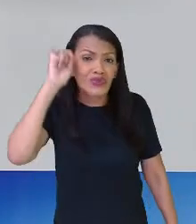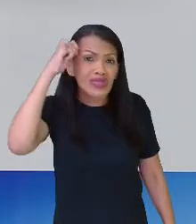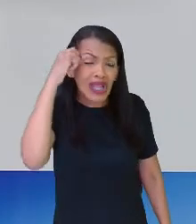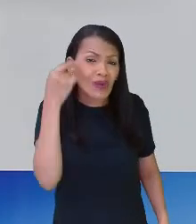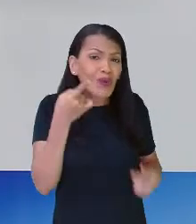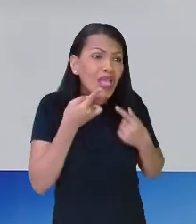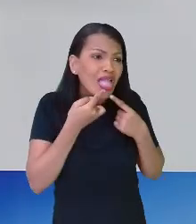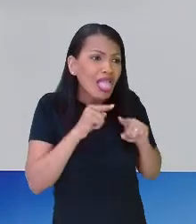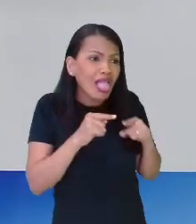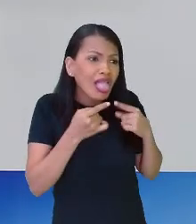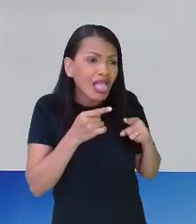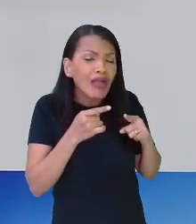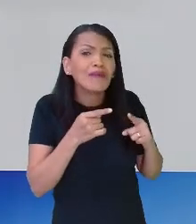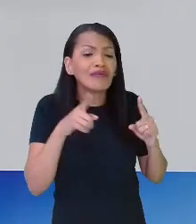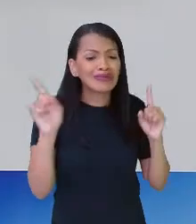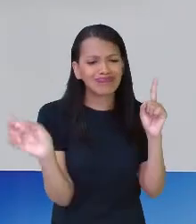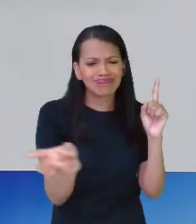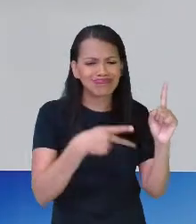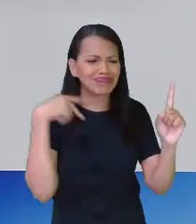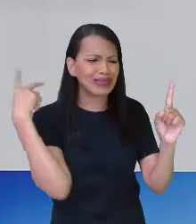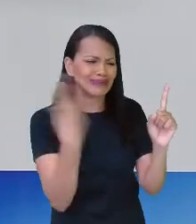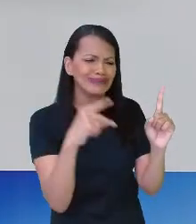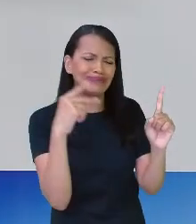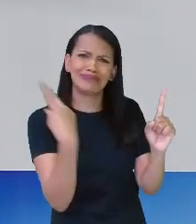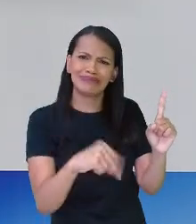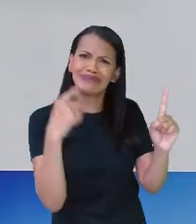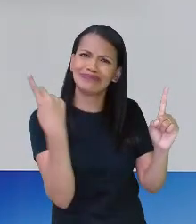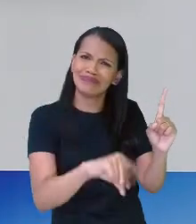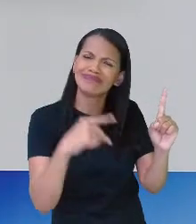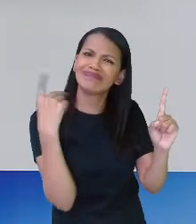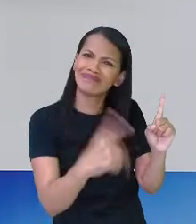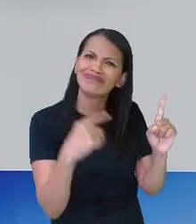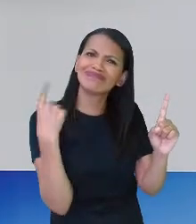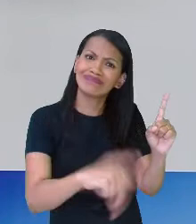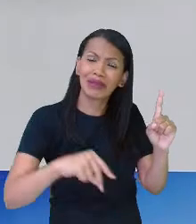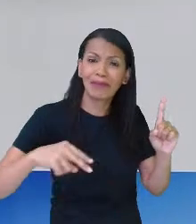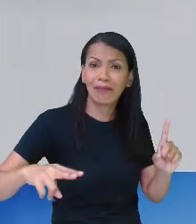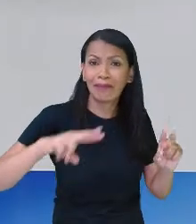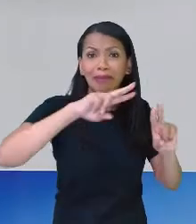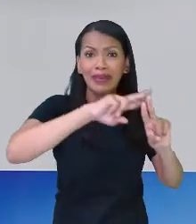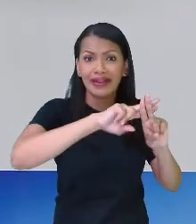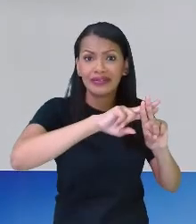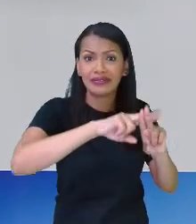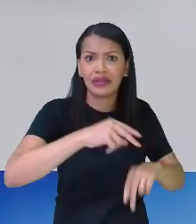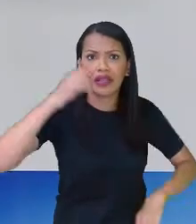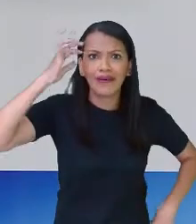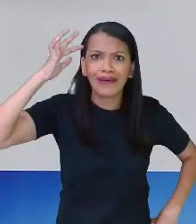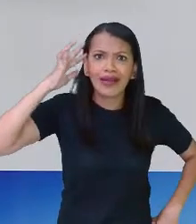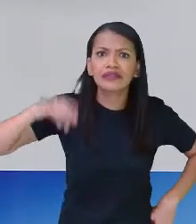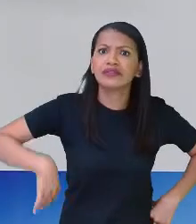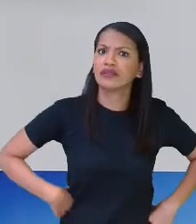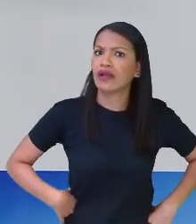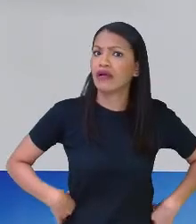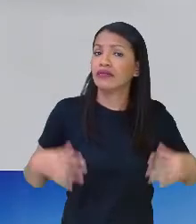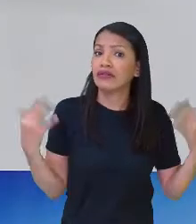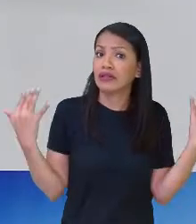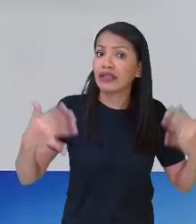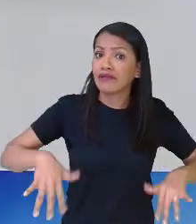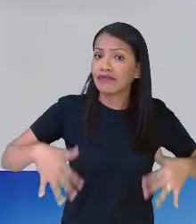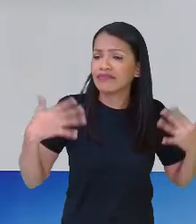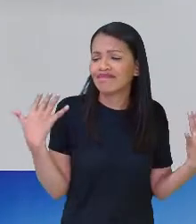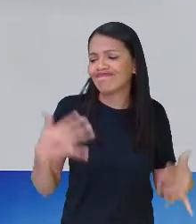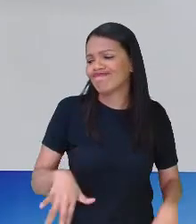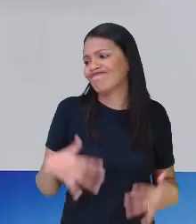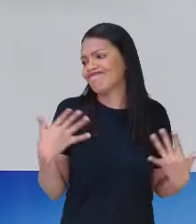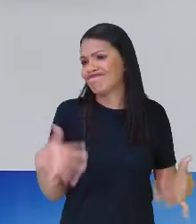apanhava, ficava sem comer, era castigado, era preso. Imagina, bem complicado, né? Aquela